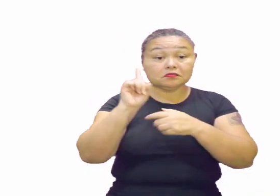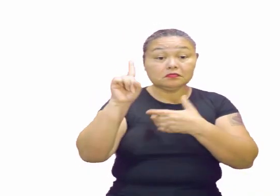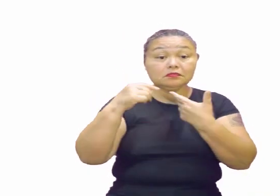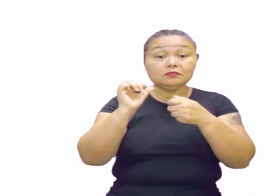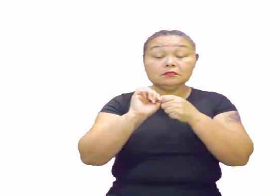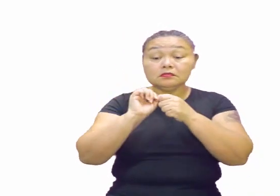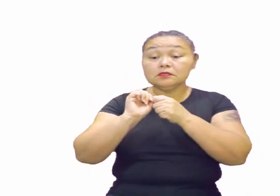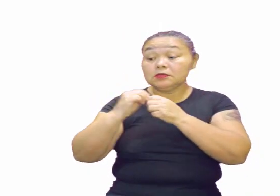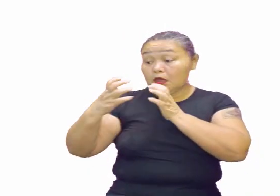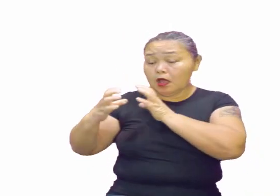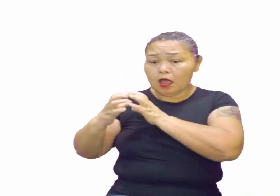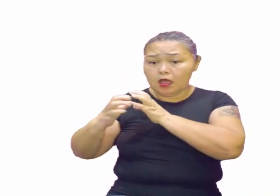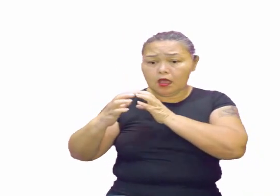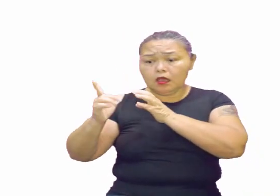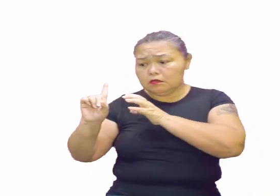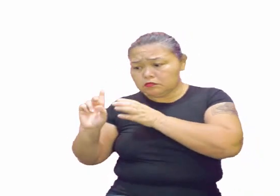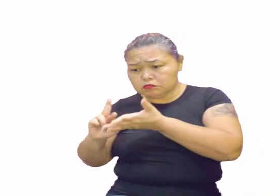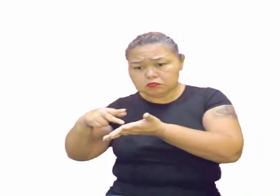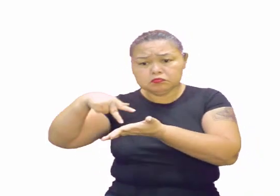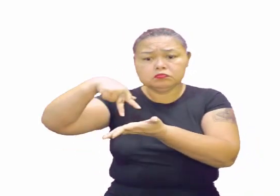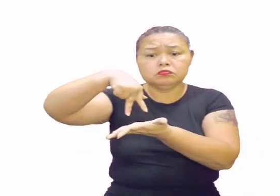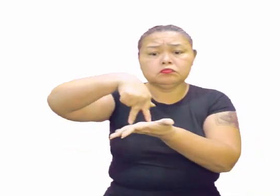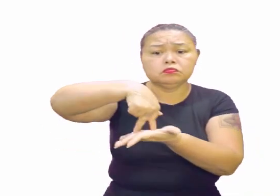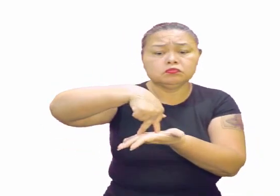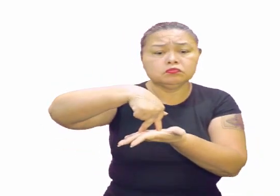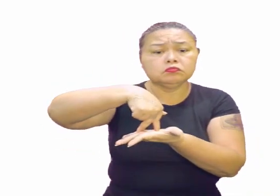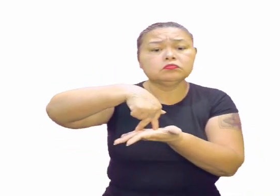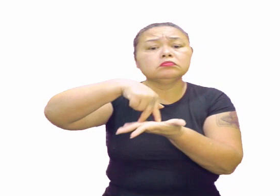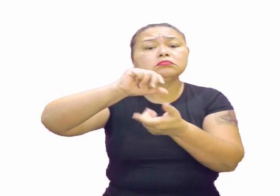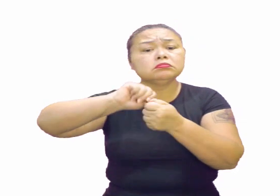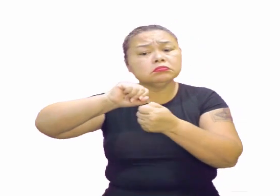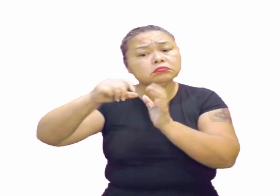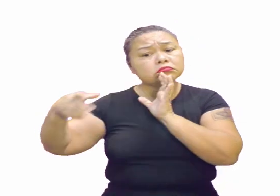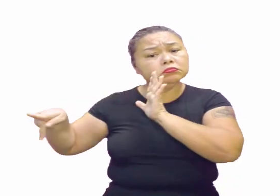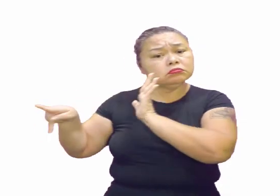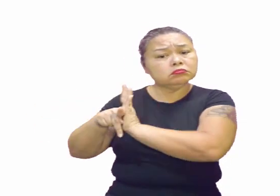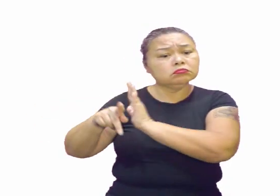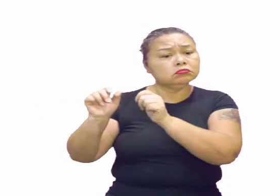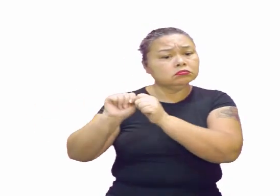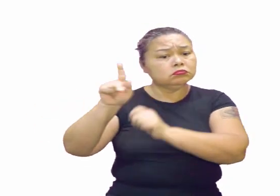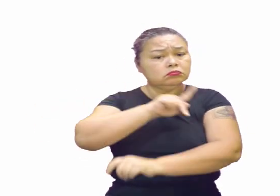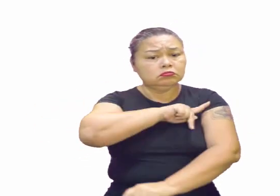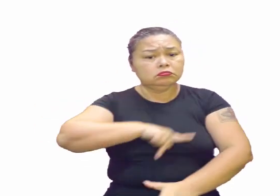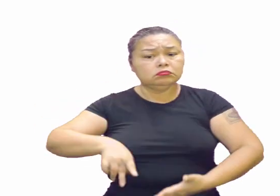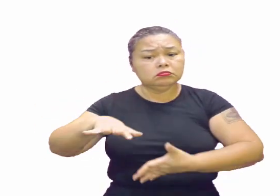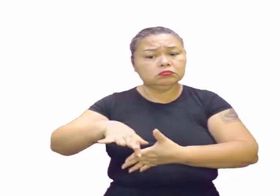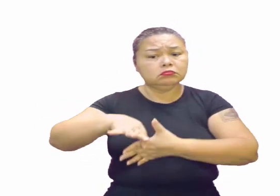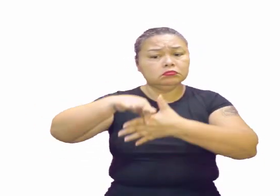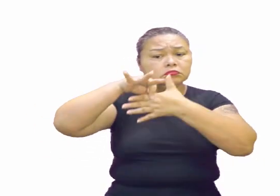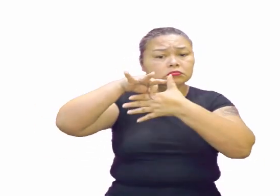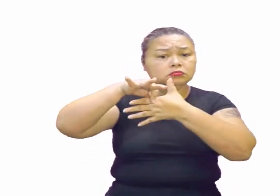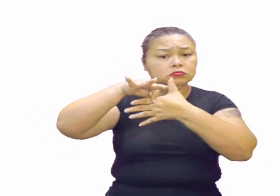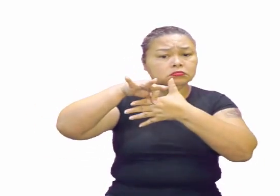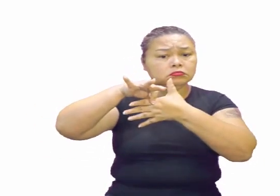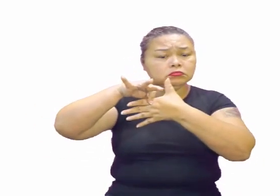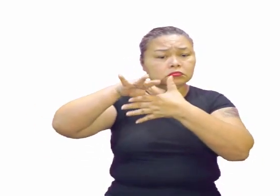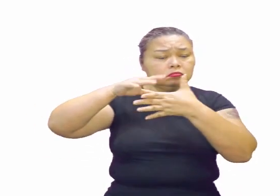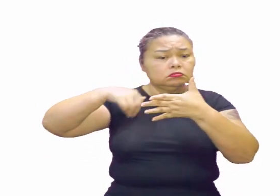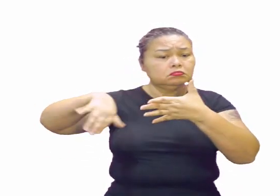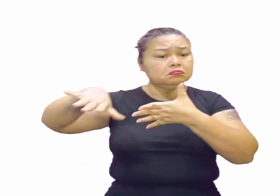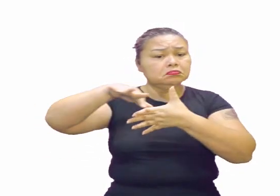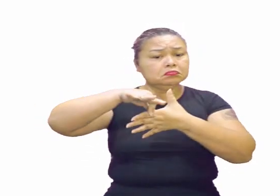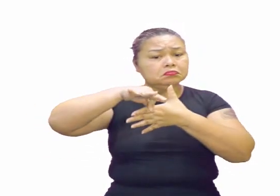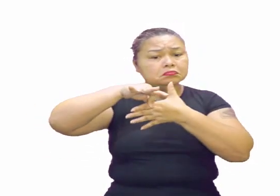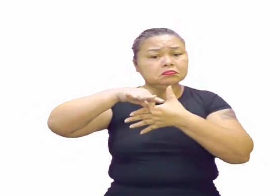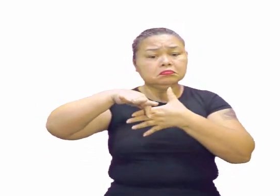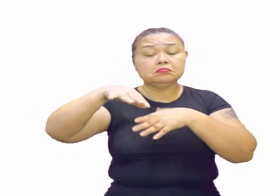da categoria dos militares. Para a sua presidência, elegeu-se uma das maiores